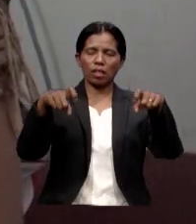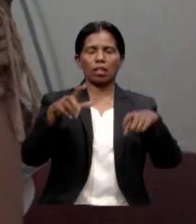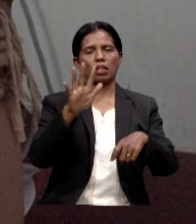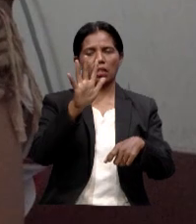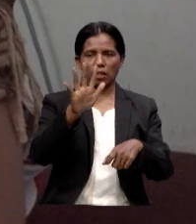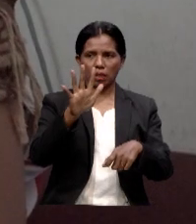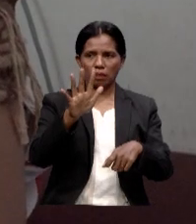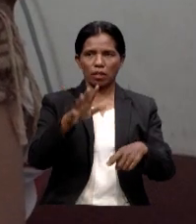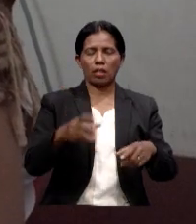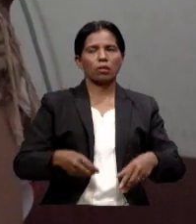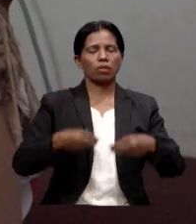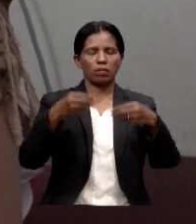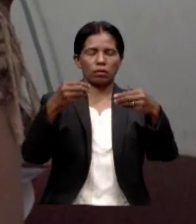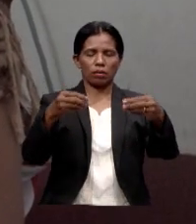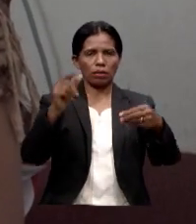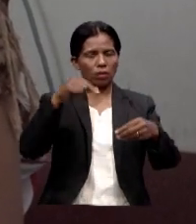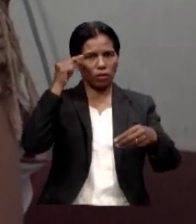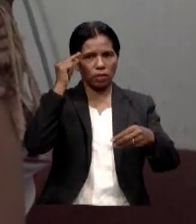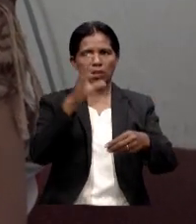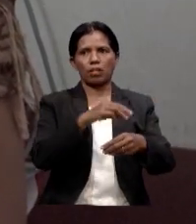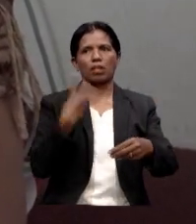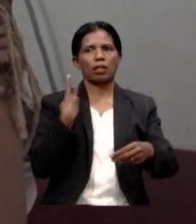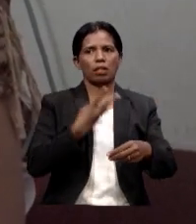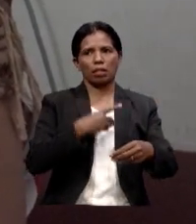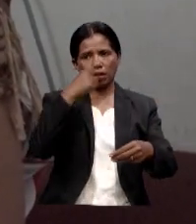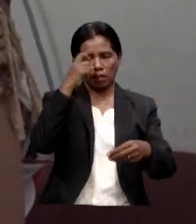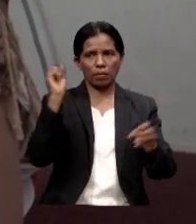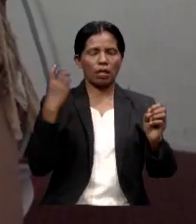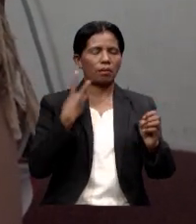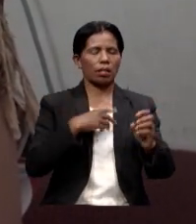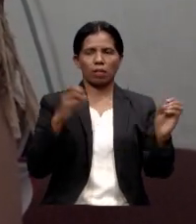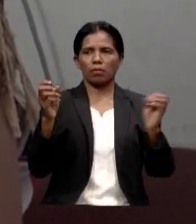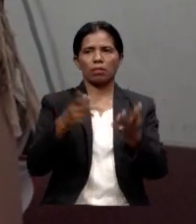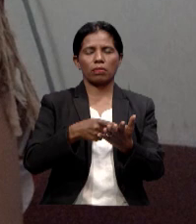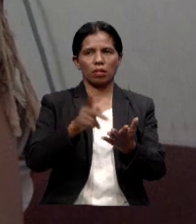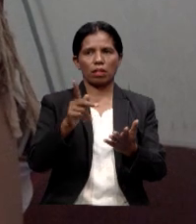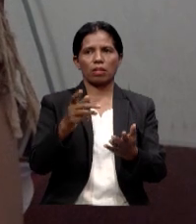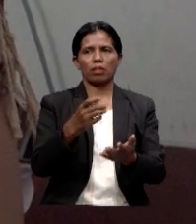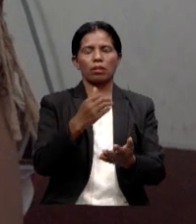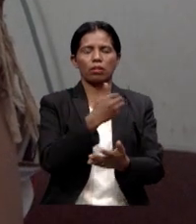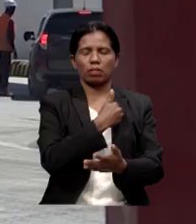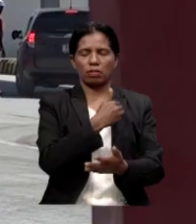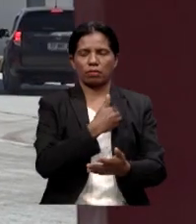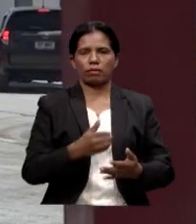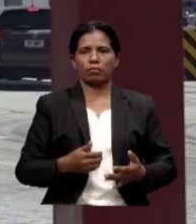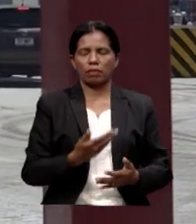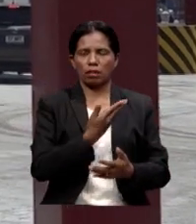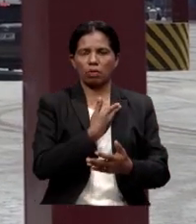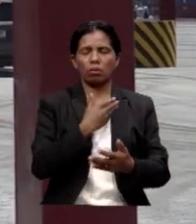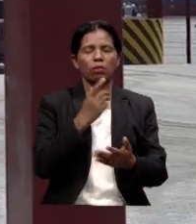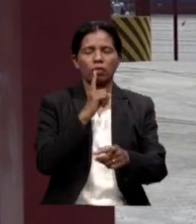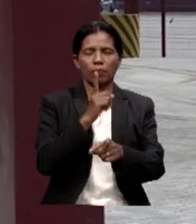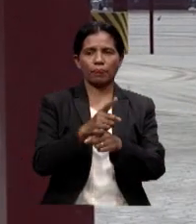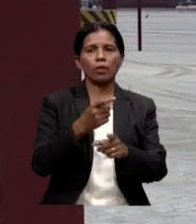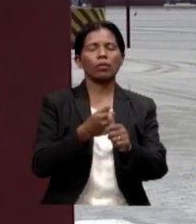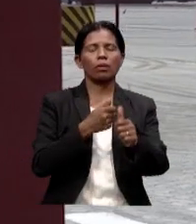atau entrega ba governo tamba ami lako ya atau selu tasa tamba asli. Tuirdadu susi empresa Fortuna Lorosai